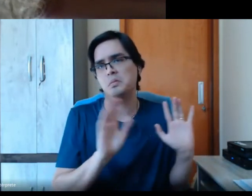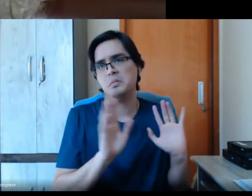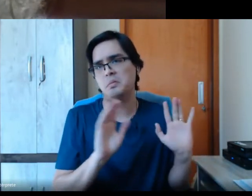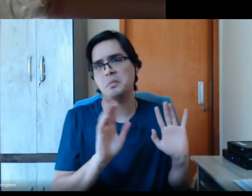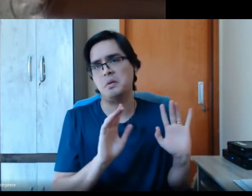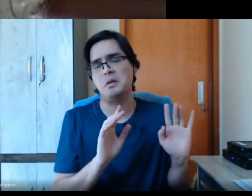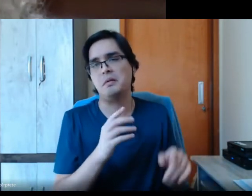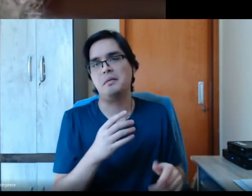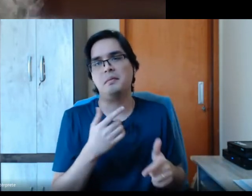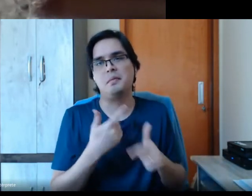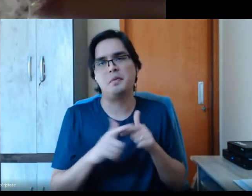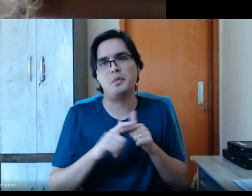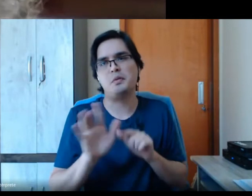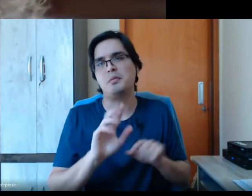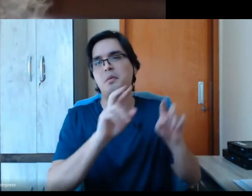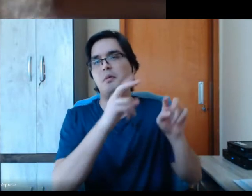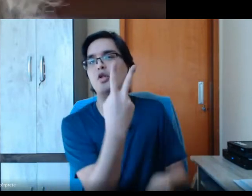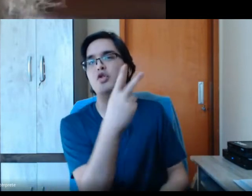E aí,